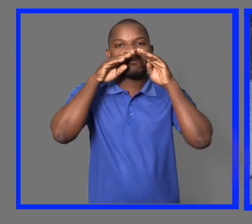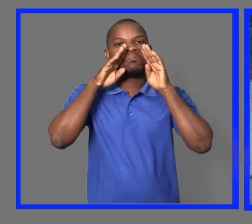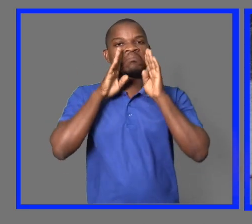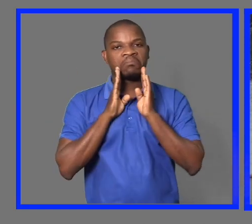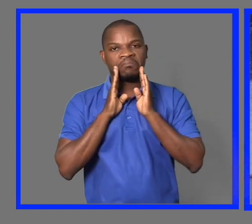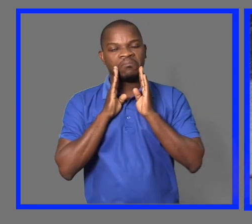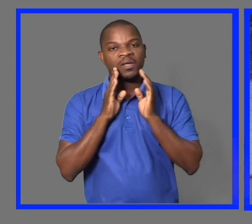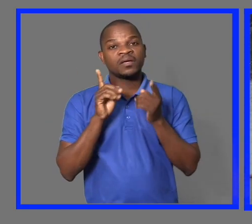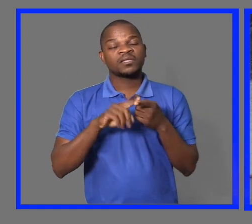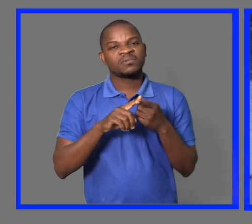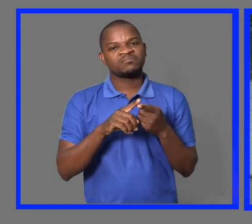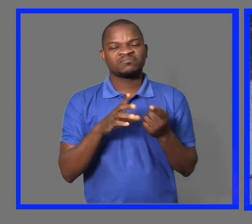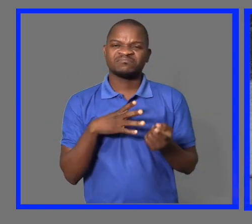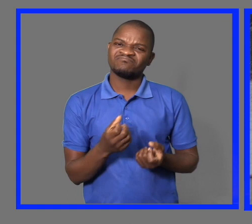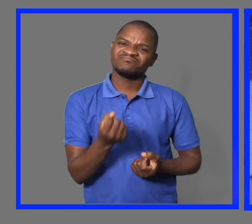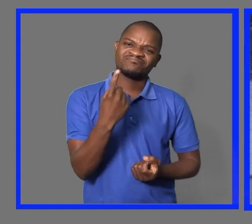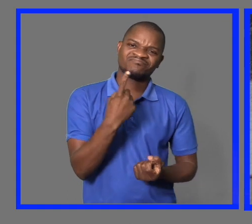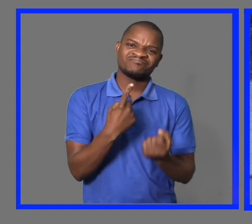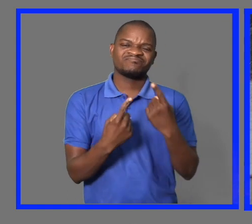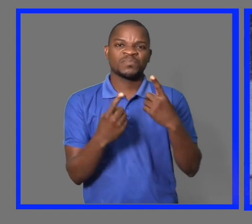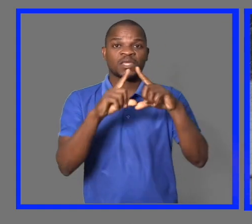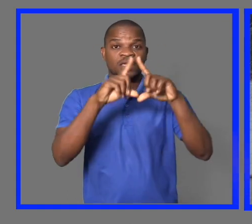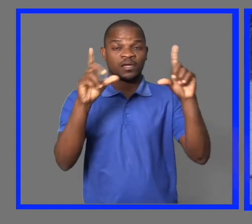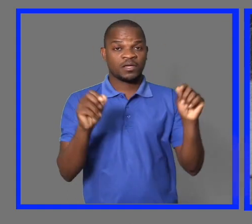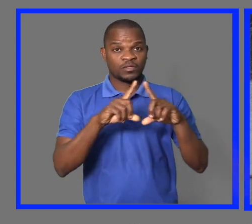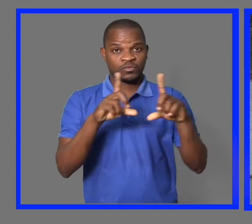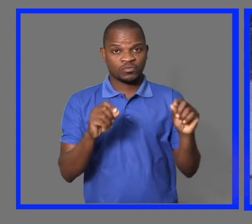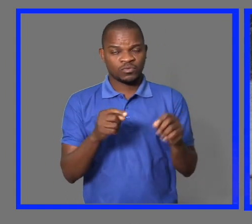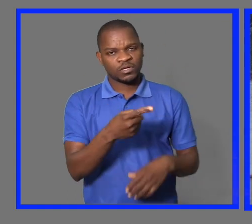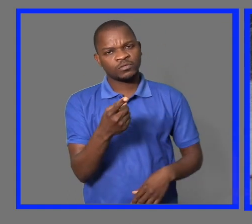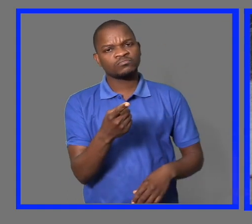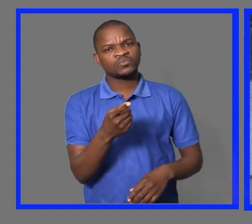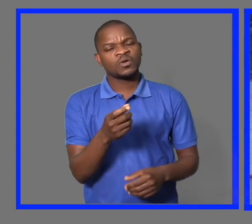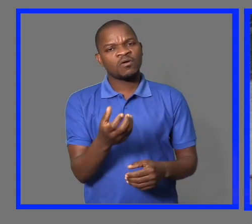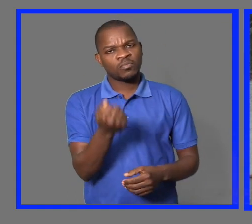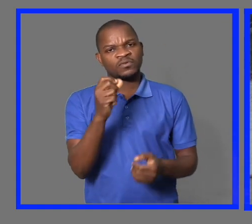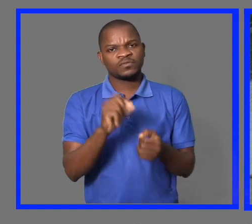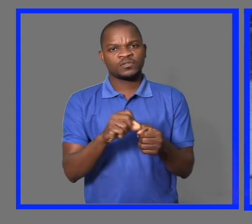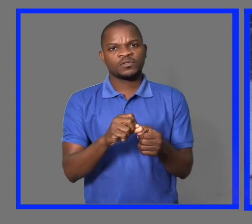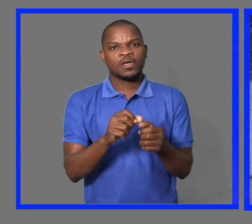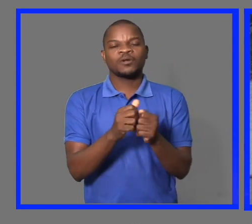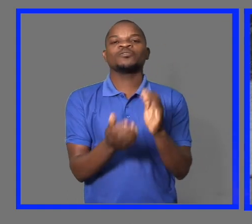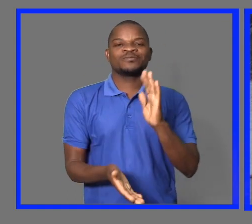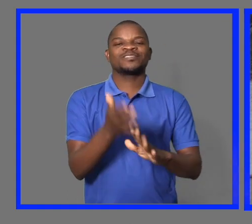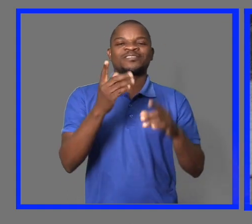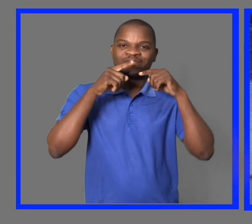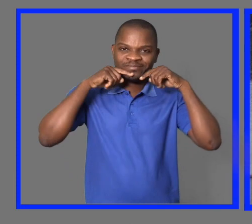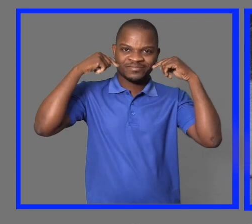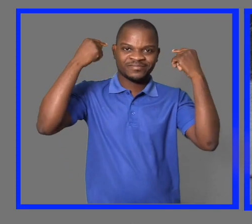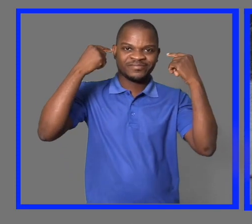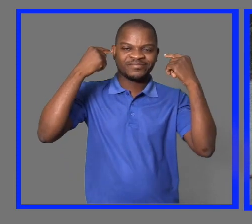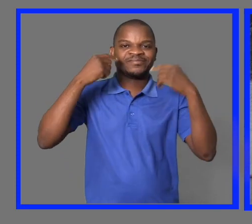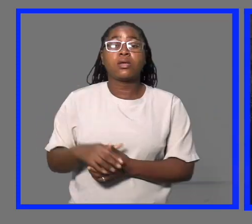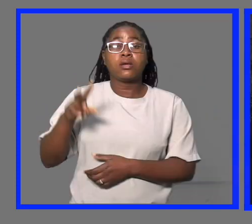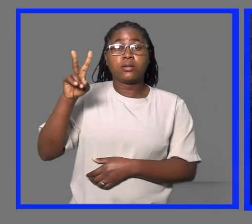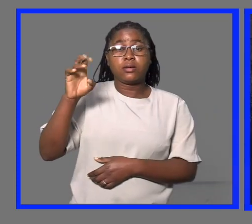destecidas. Os poucos movimentos que constituem habilidades para elas realizarem, hoje não estariam a